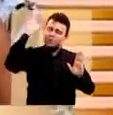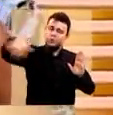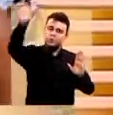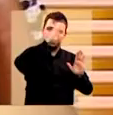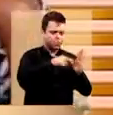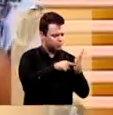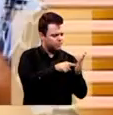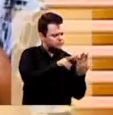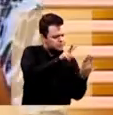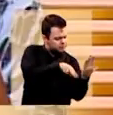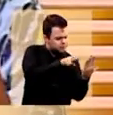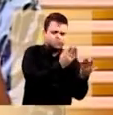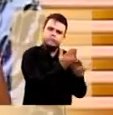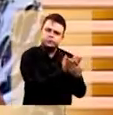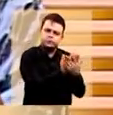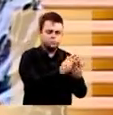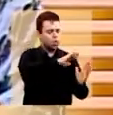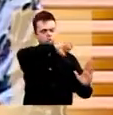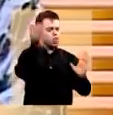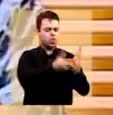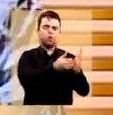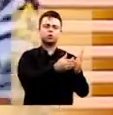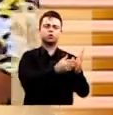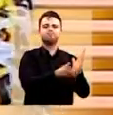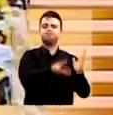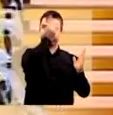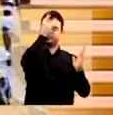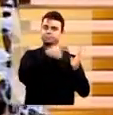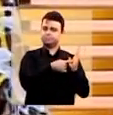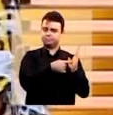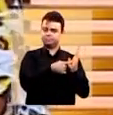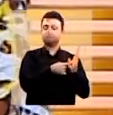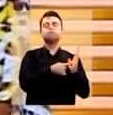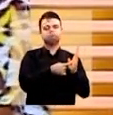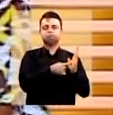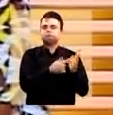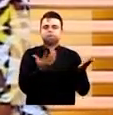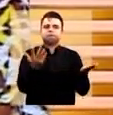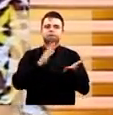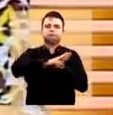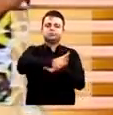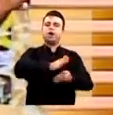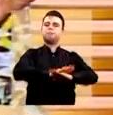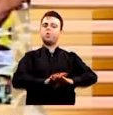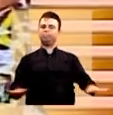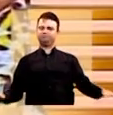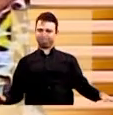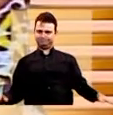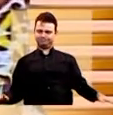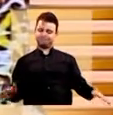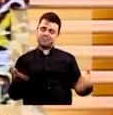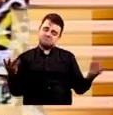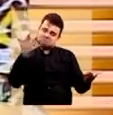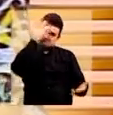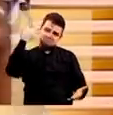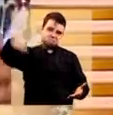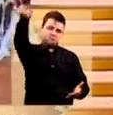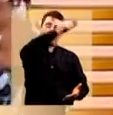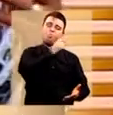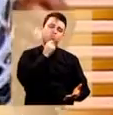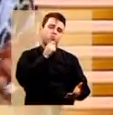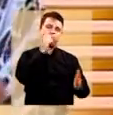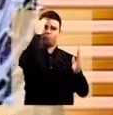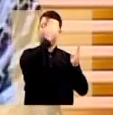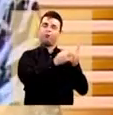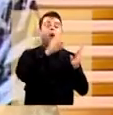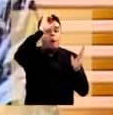ela, soubesse, né? Tudo dela, não teria nada disso, nada disso. Mas a gente